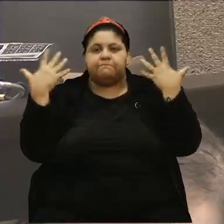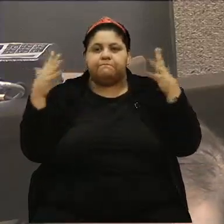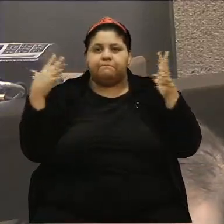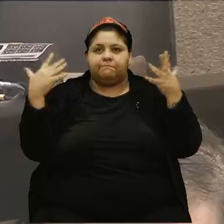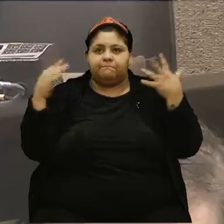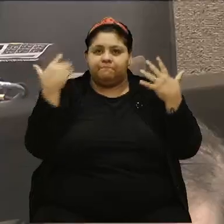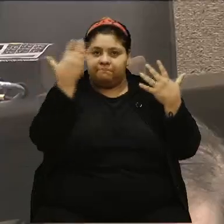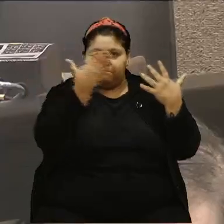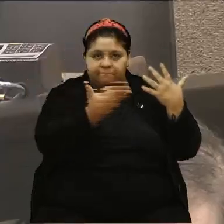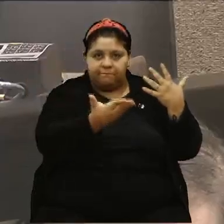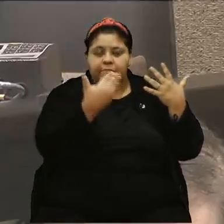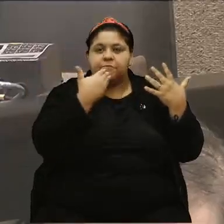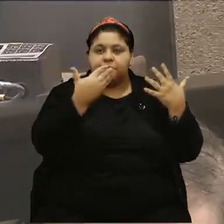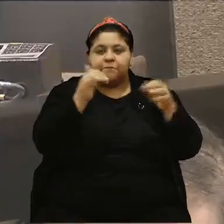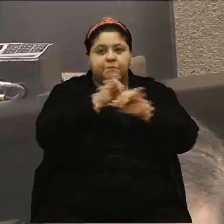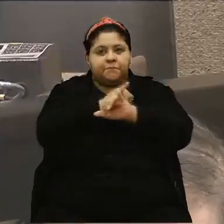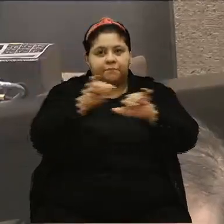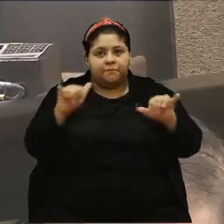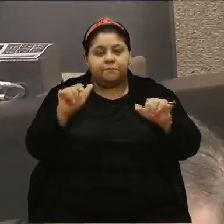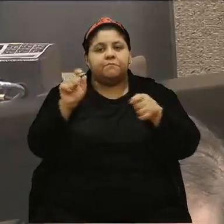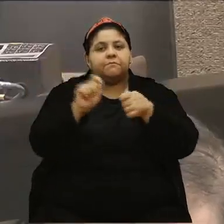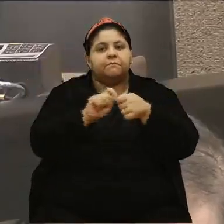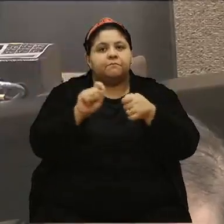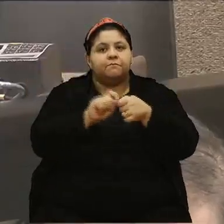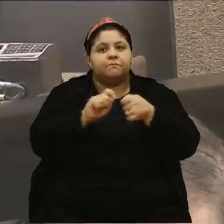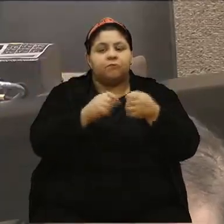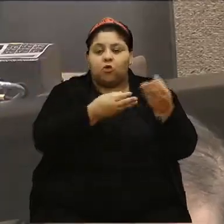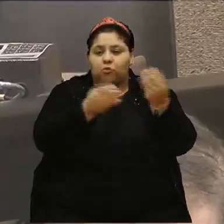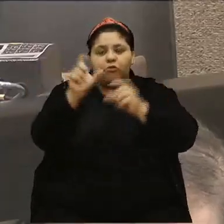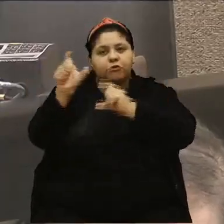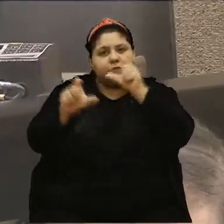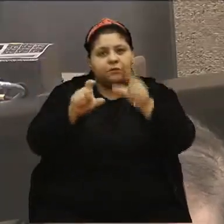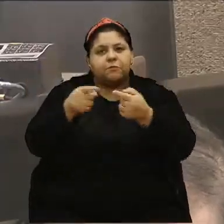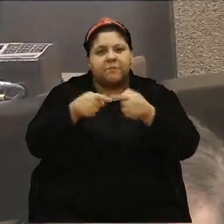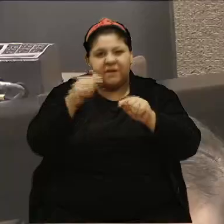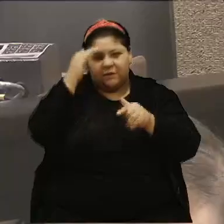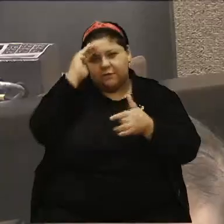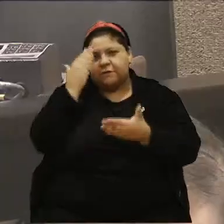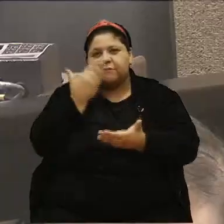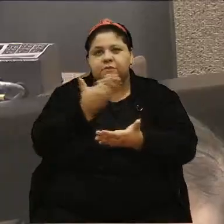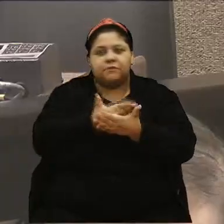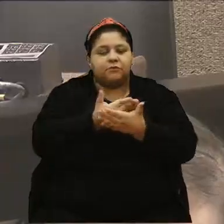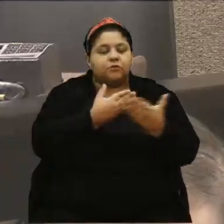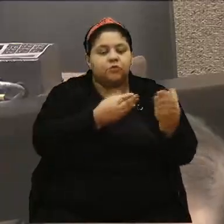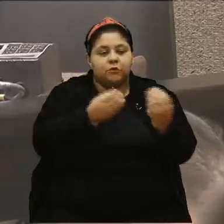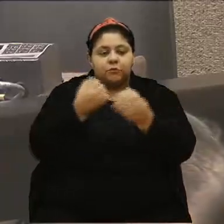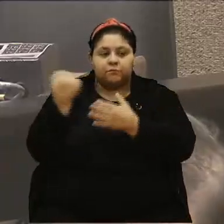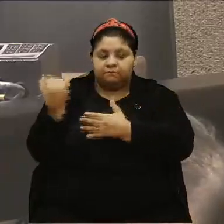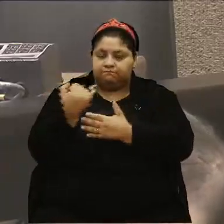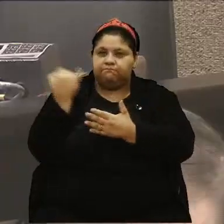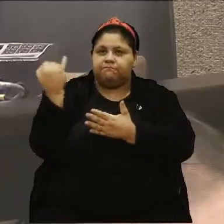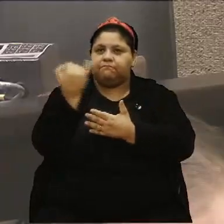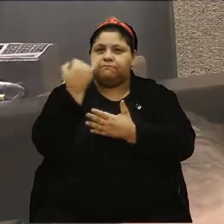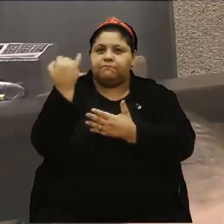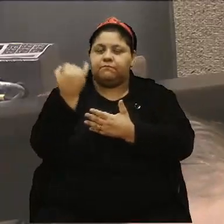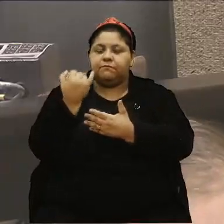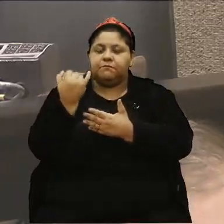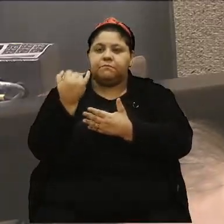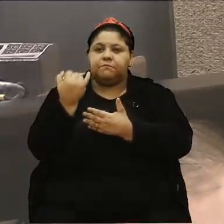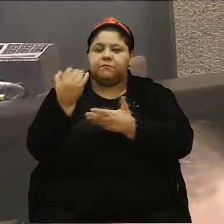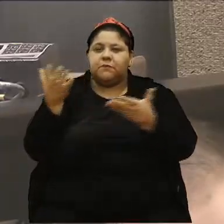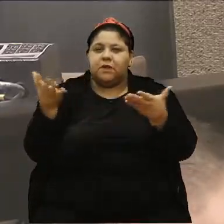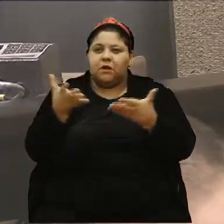a senhora. Esse pedido de informação foi feito a várias mãos, mas acredito que ele é muito importante e vem de